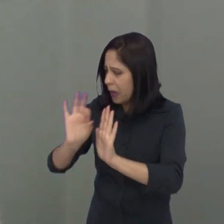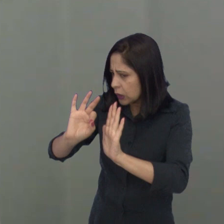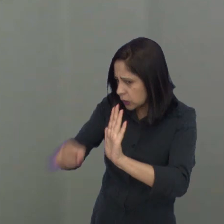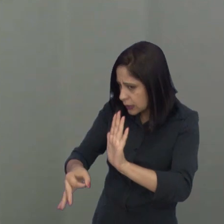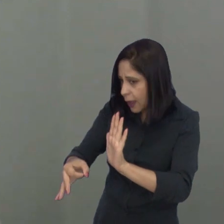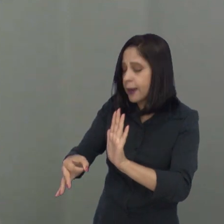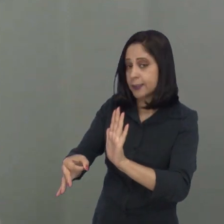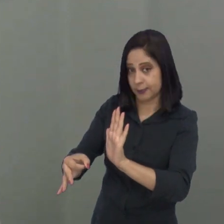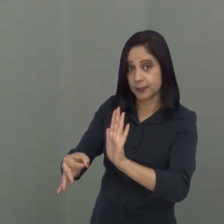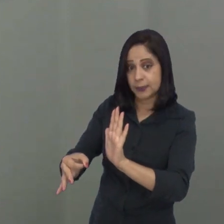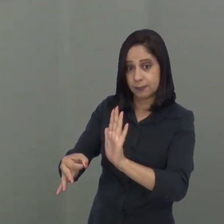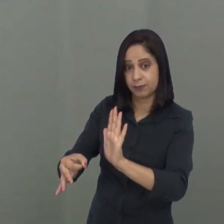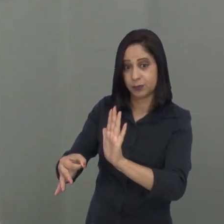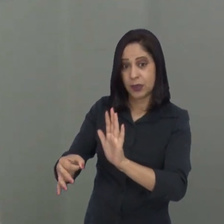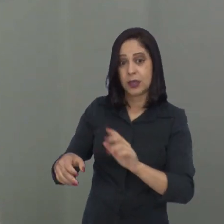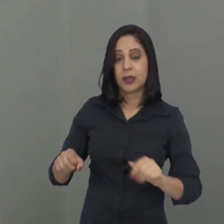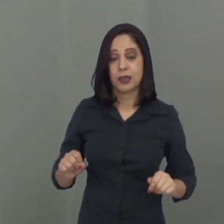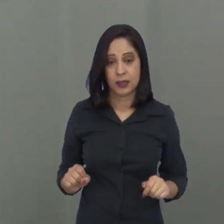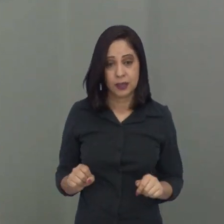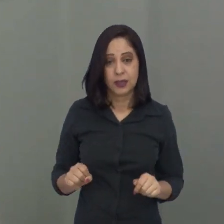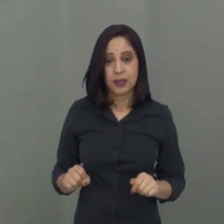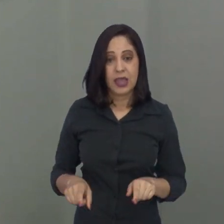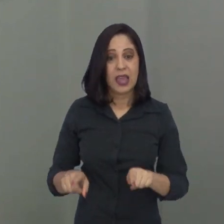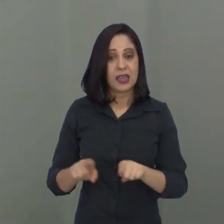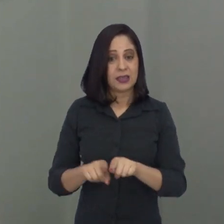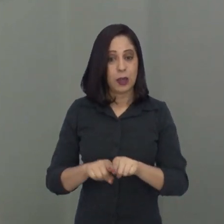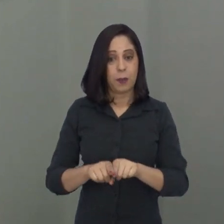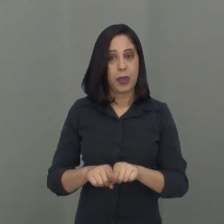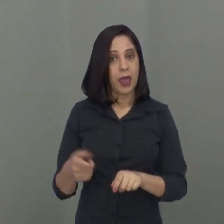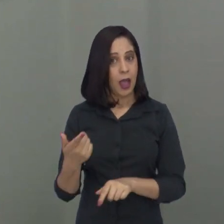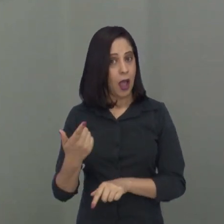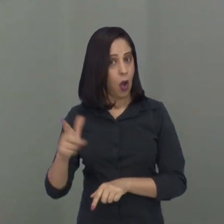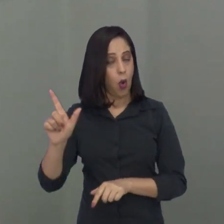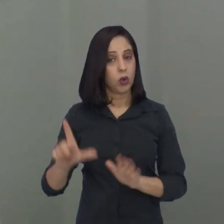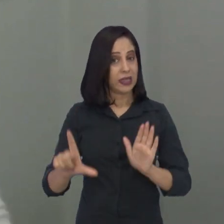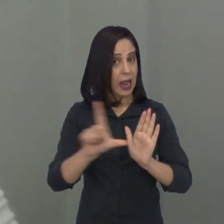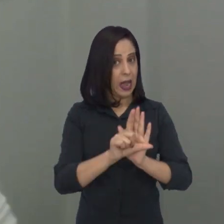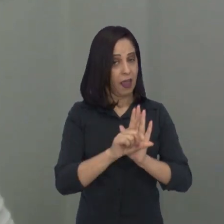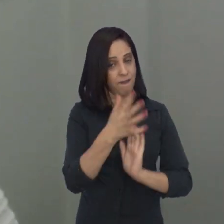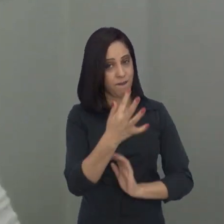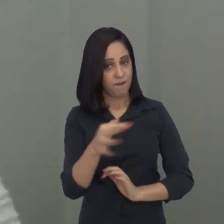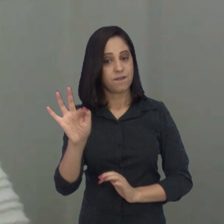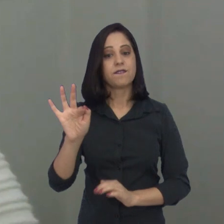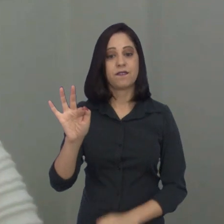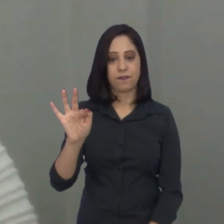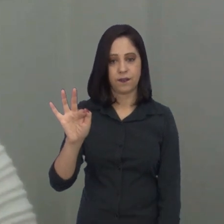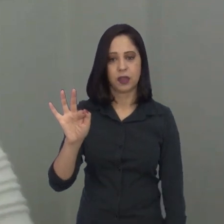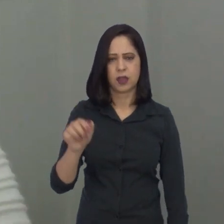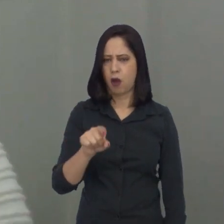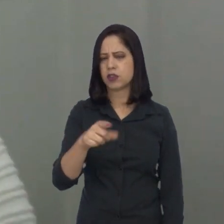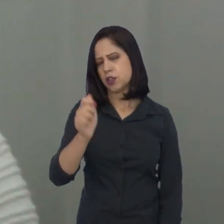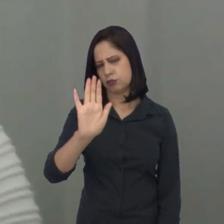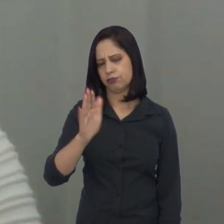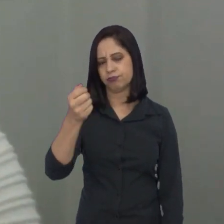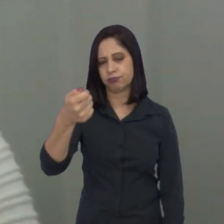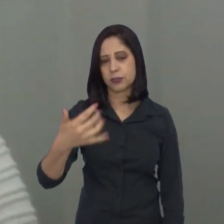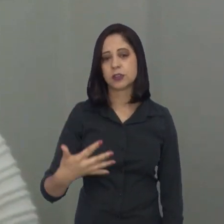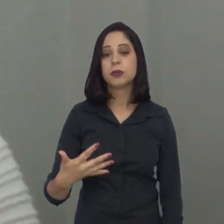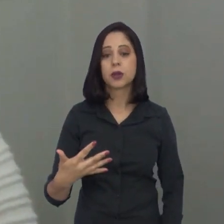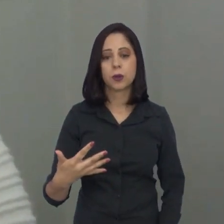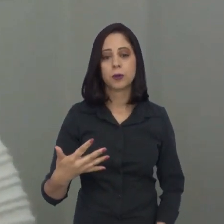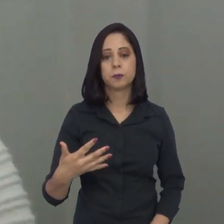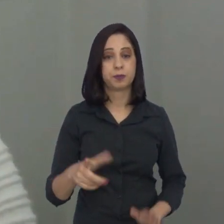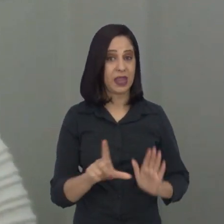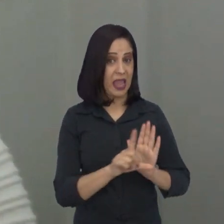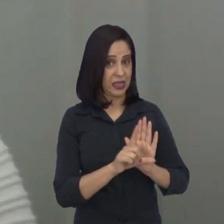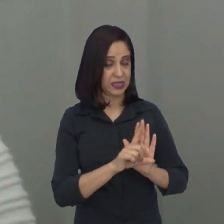imóveis. Com relação à outra lei federal, a 13465, que você citou,